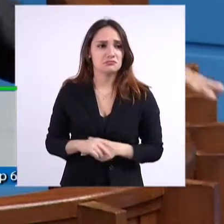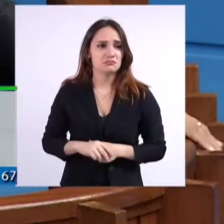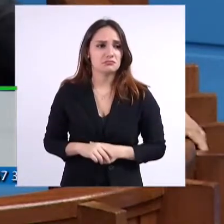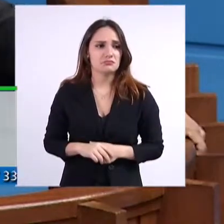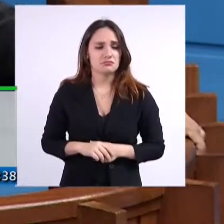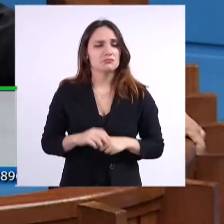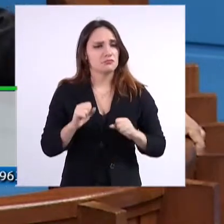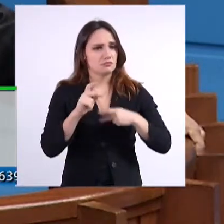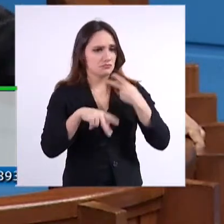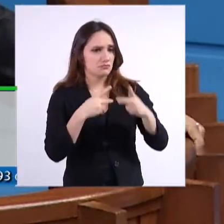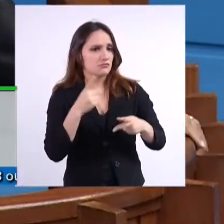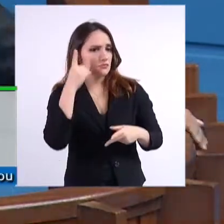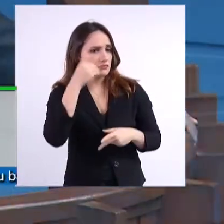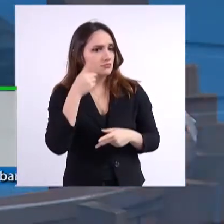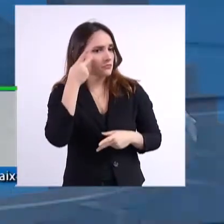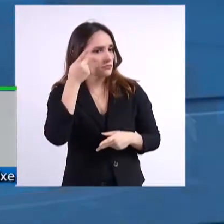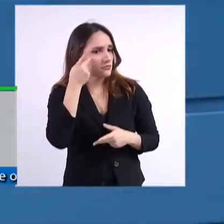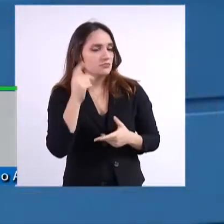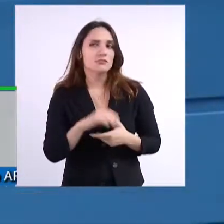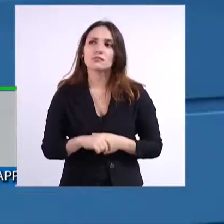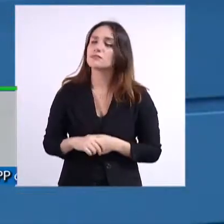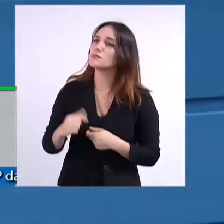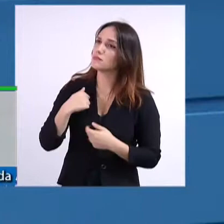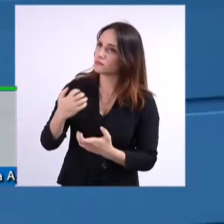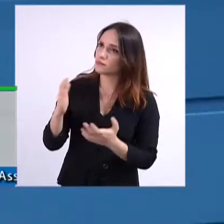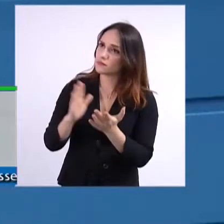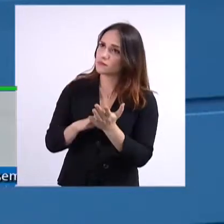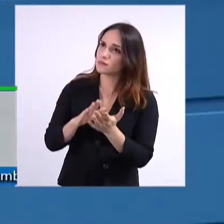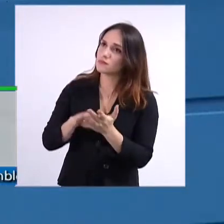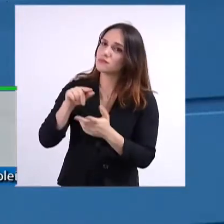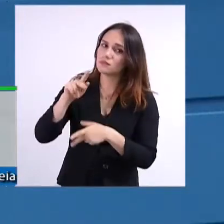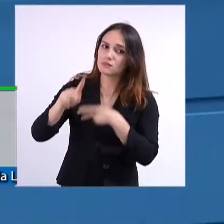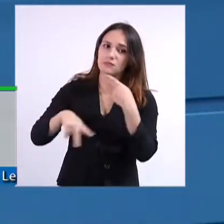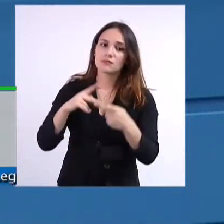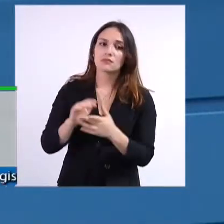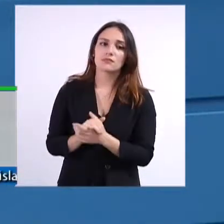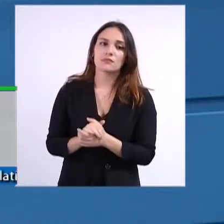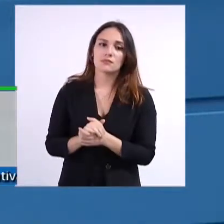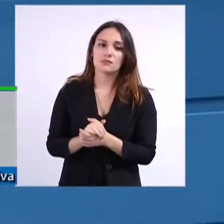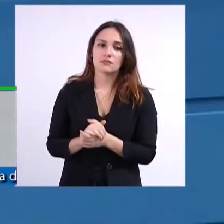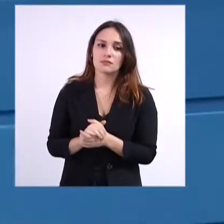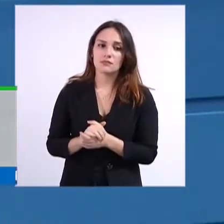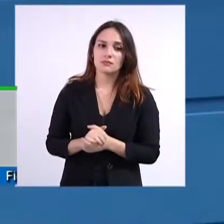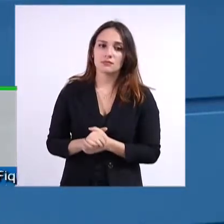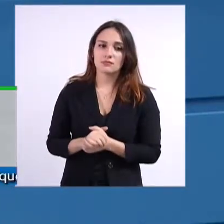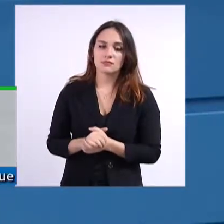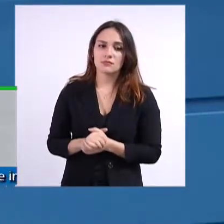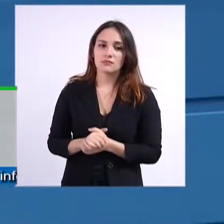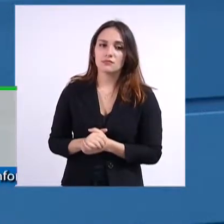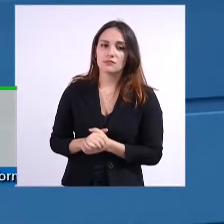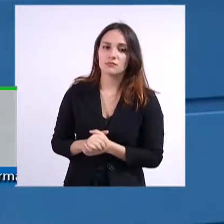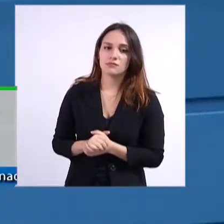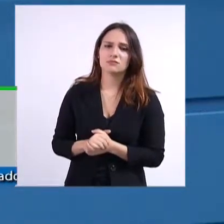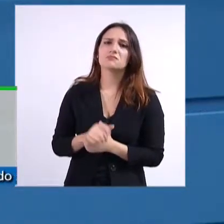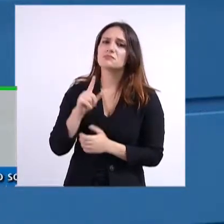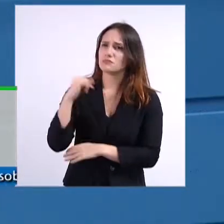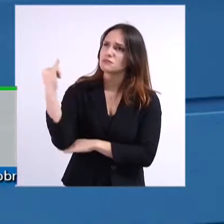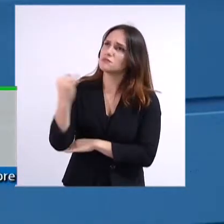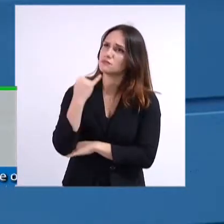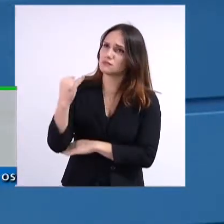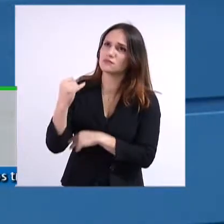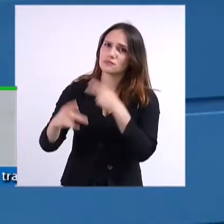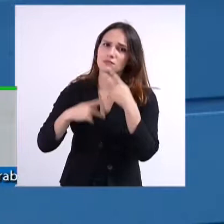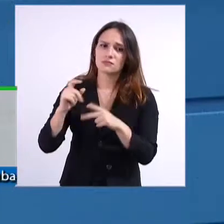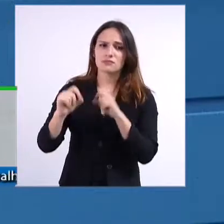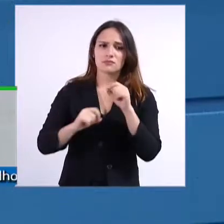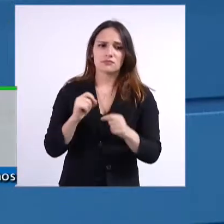não, deputado Pedro Kemp, vou permitir a Vossa Excelência. Quero parabenizar a Vossa Excelência, deputado Cabalmi, porque é importante a gente dizer aqui que